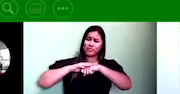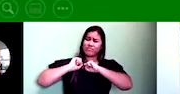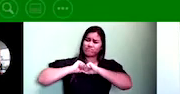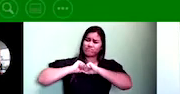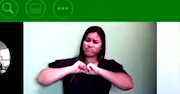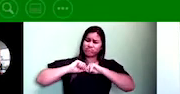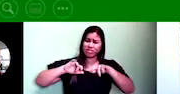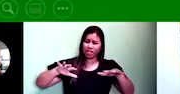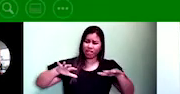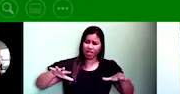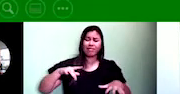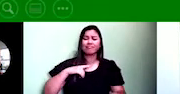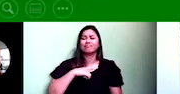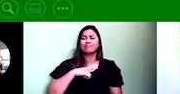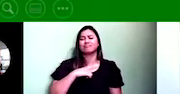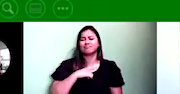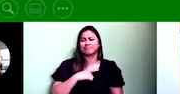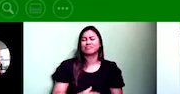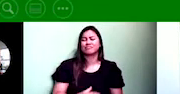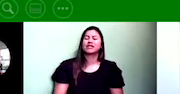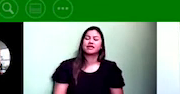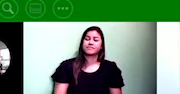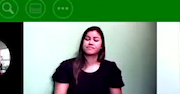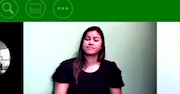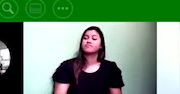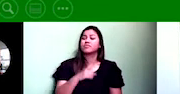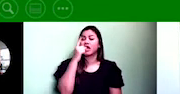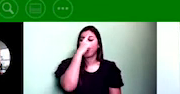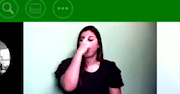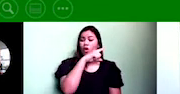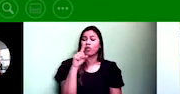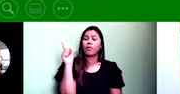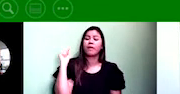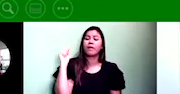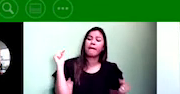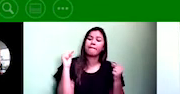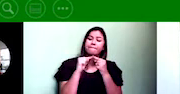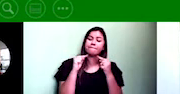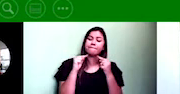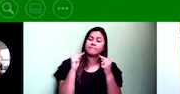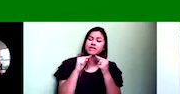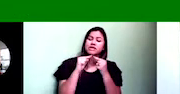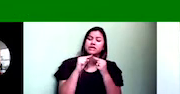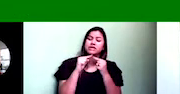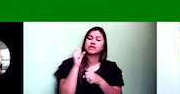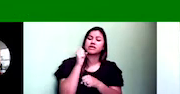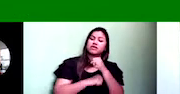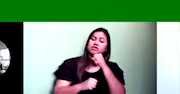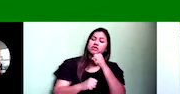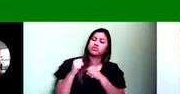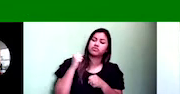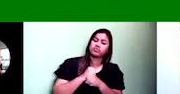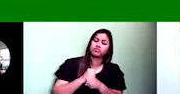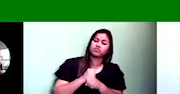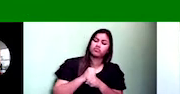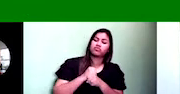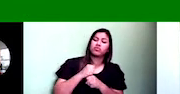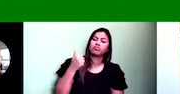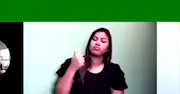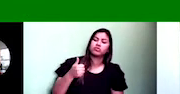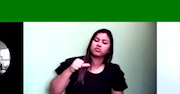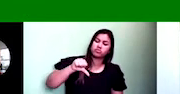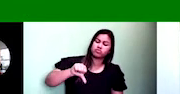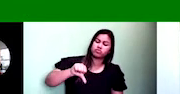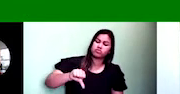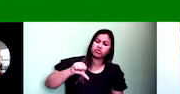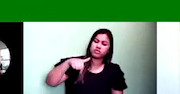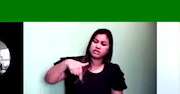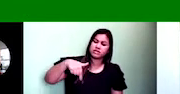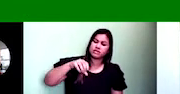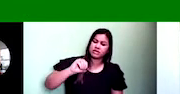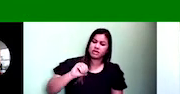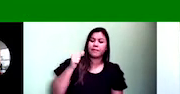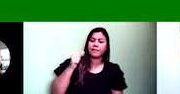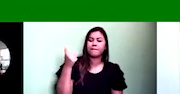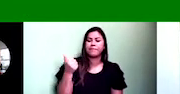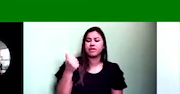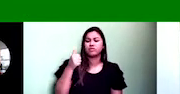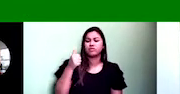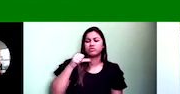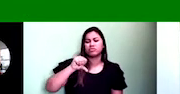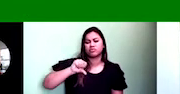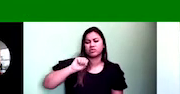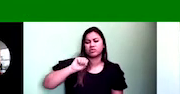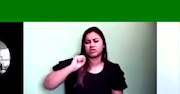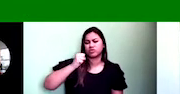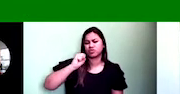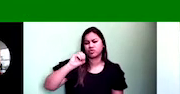maior foi nos anos 70 e 80, com a liberação e aquele movimento hippie